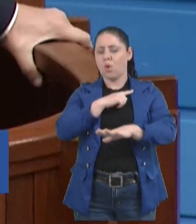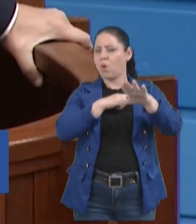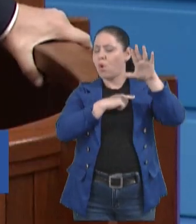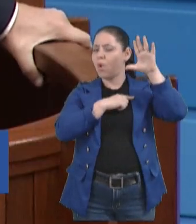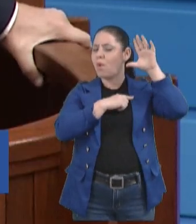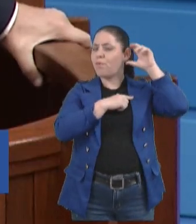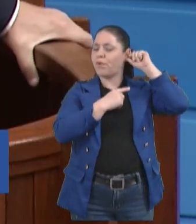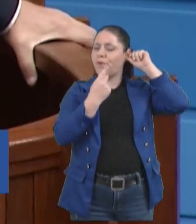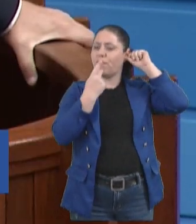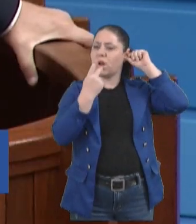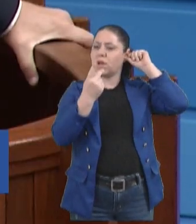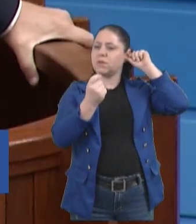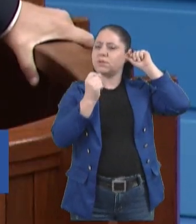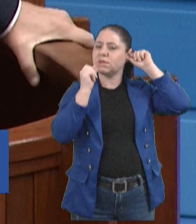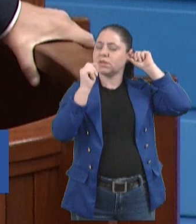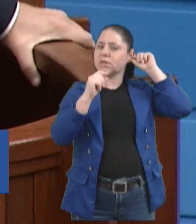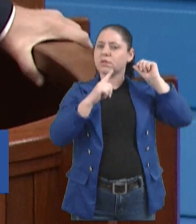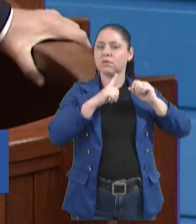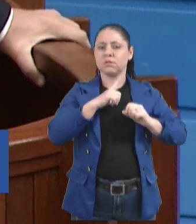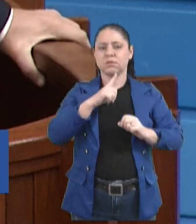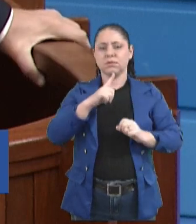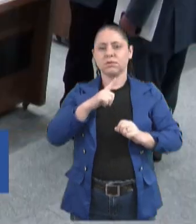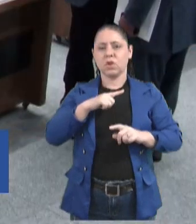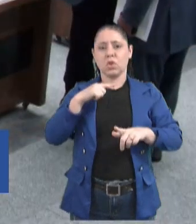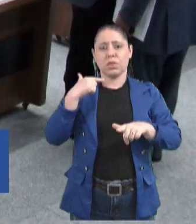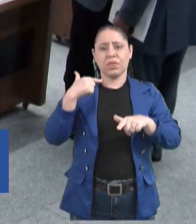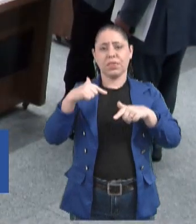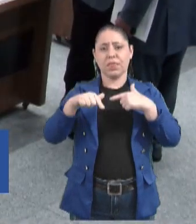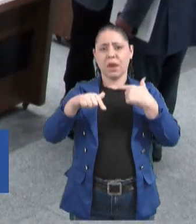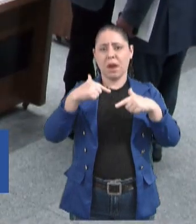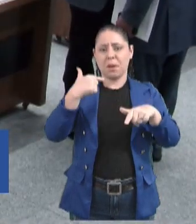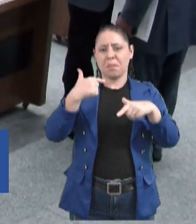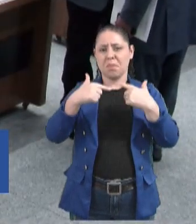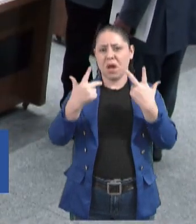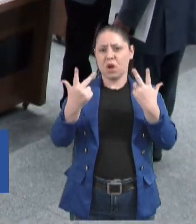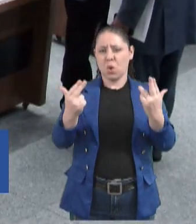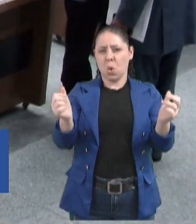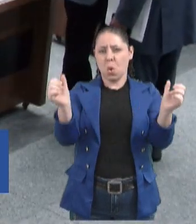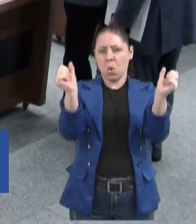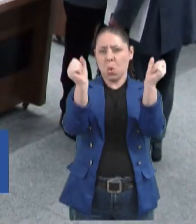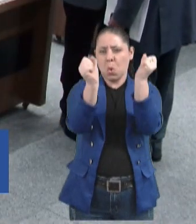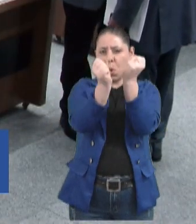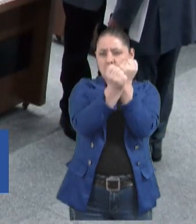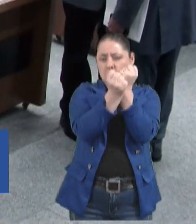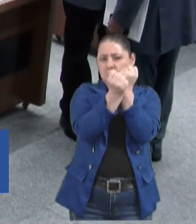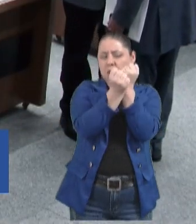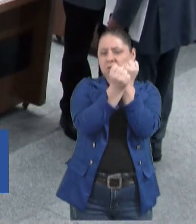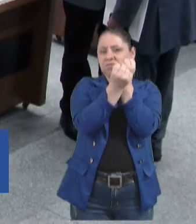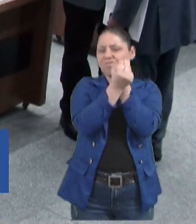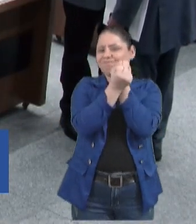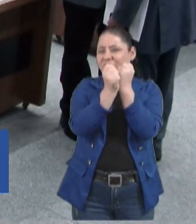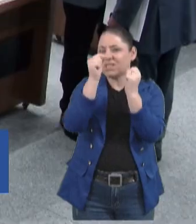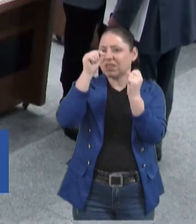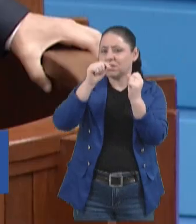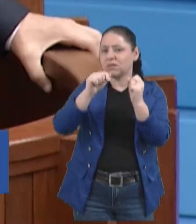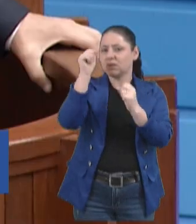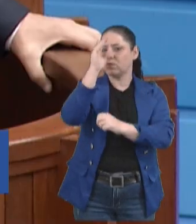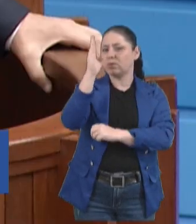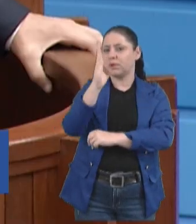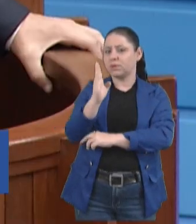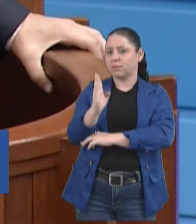ouvir falar na existência de trabalho análogo à escravidão no Brasil?